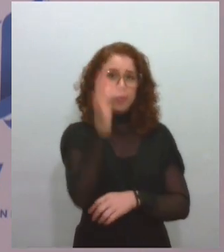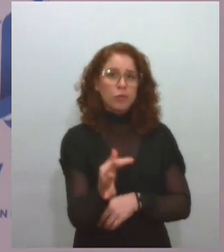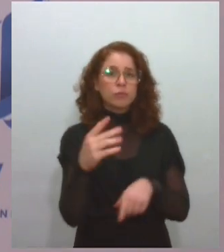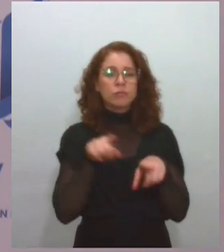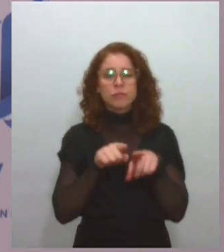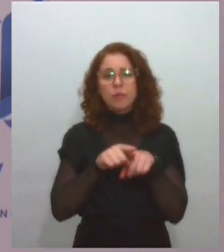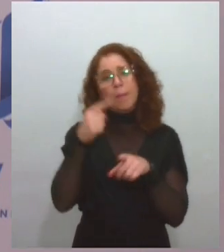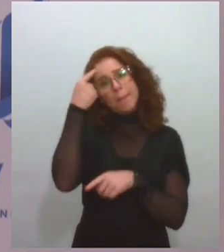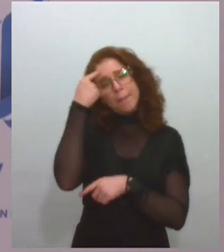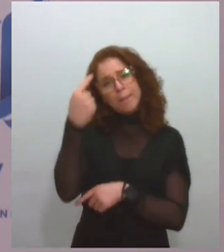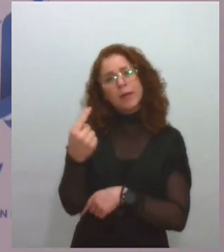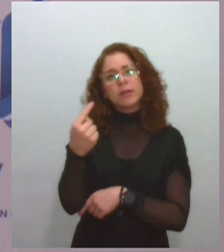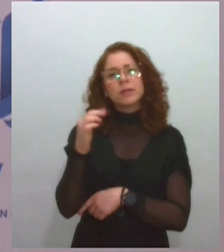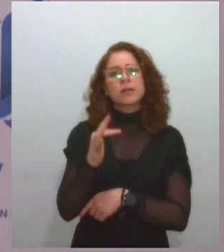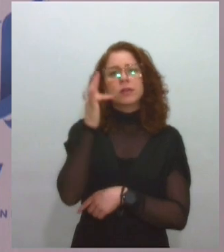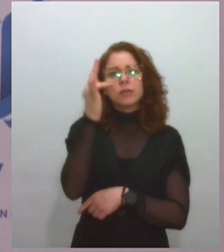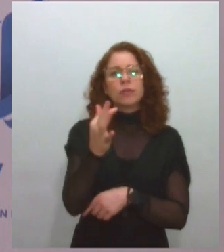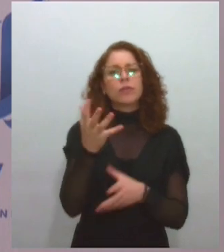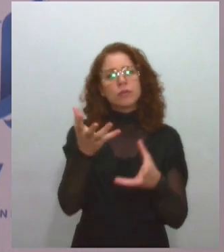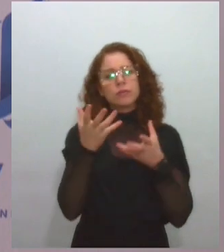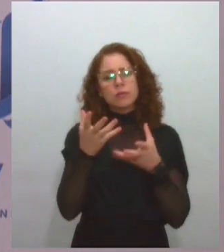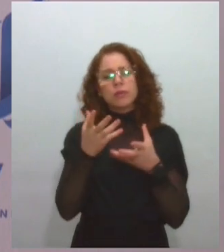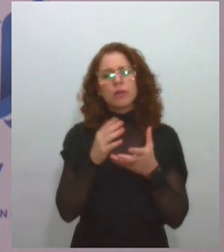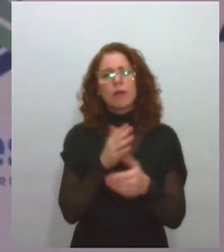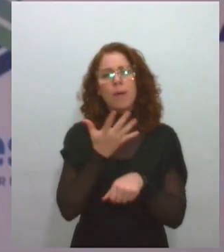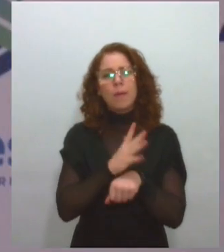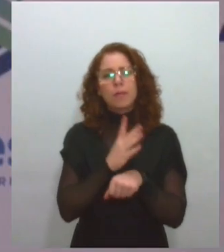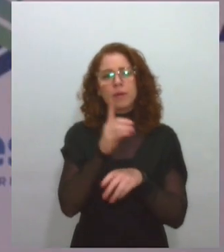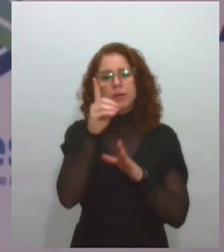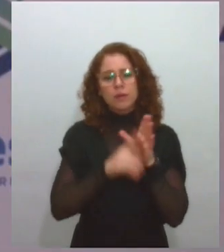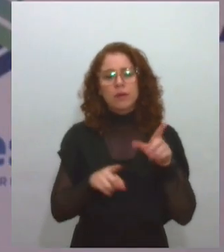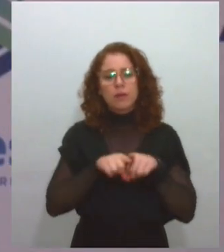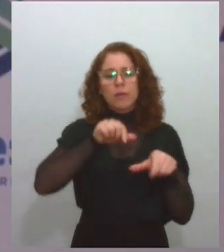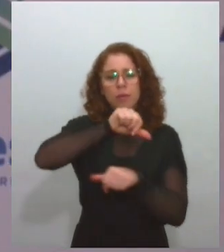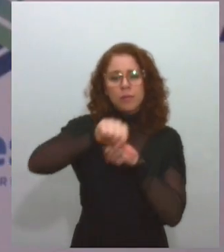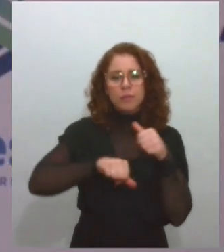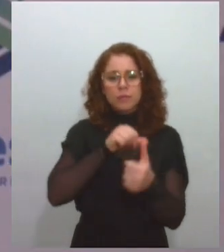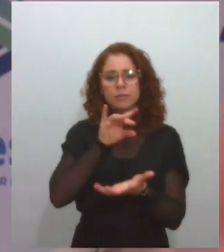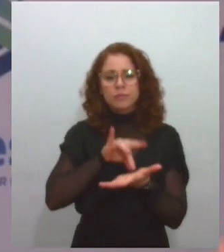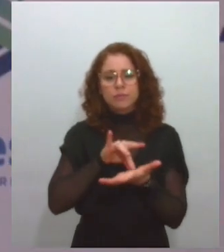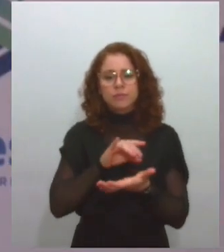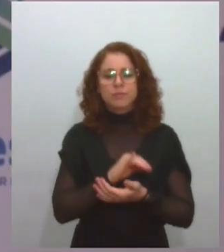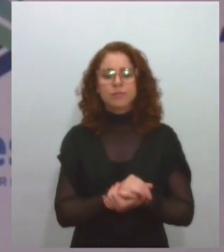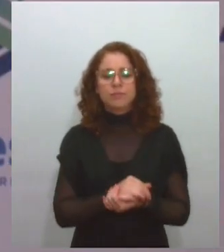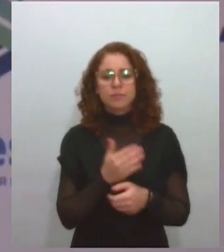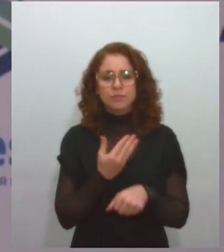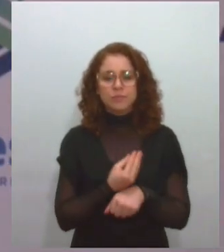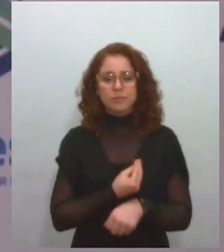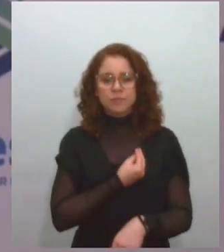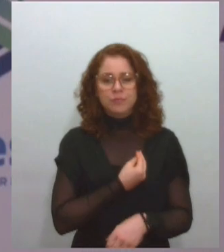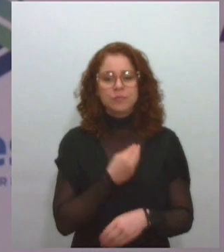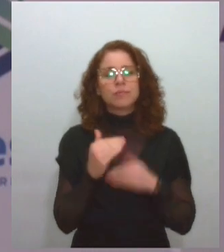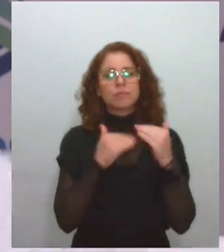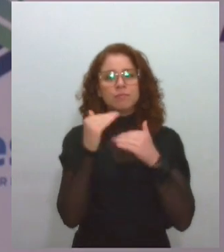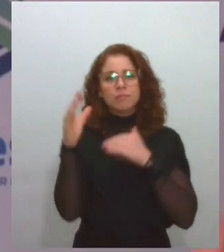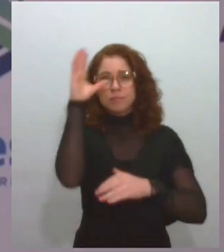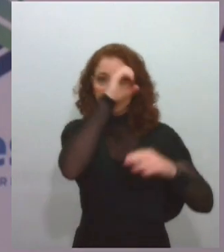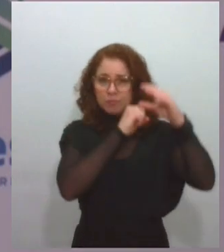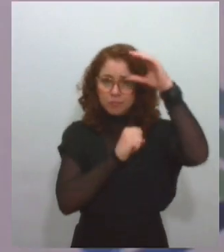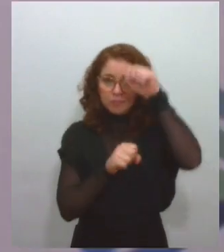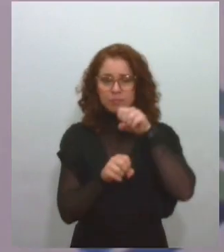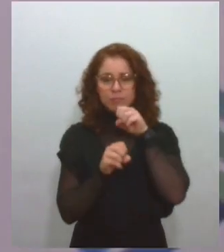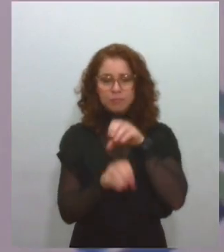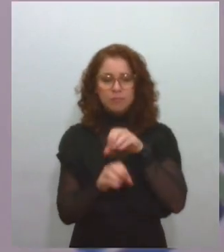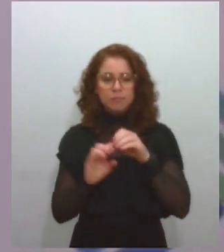ser sujeitos de direitos e sujeitos transformadores da sua realidade. O processo de ensino e aprendizagem, além dos muros da